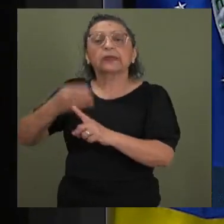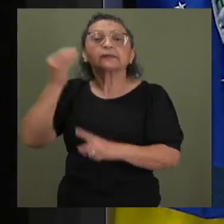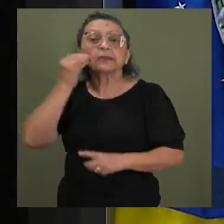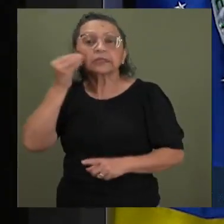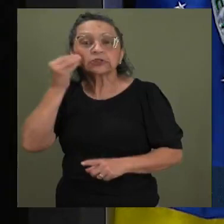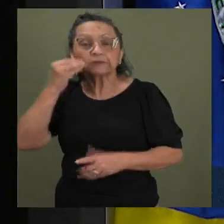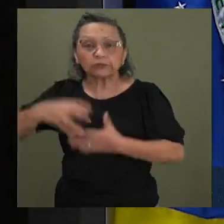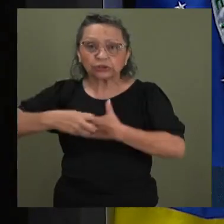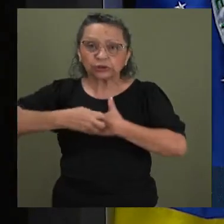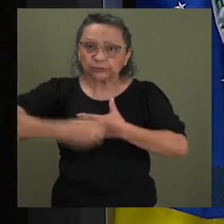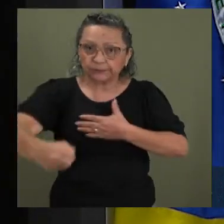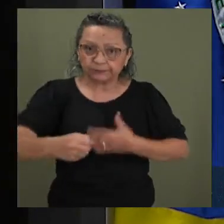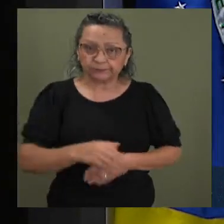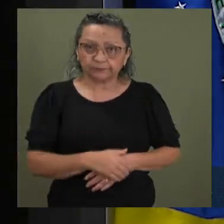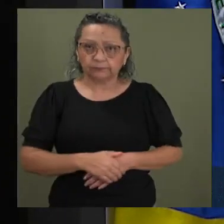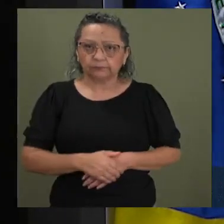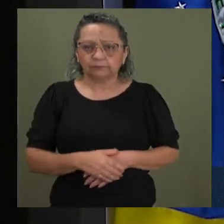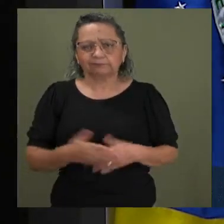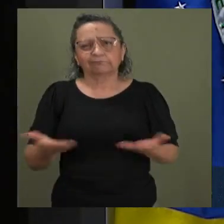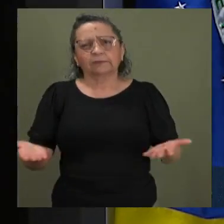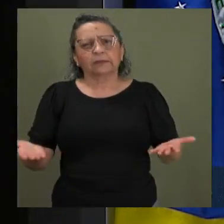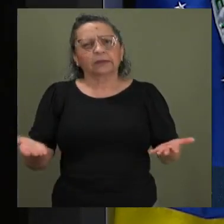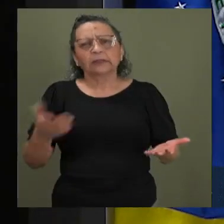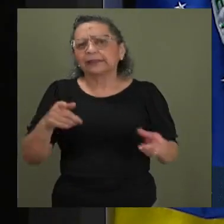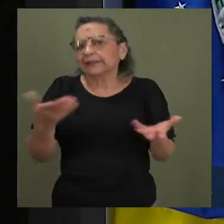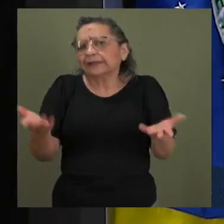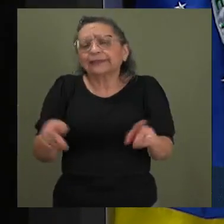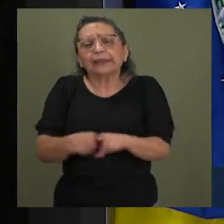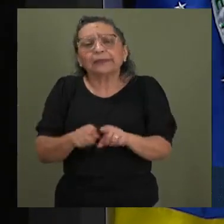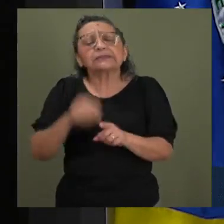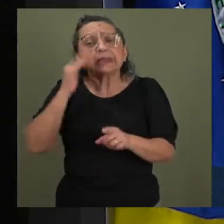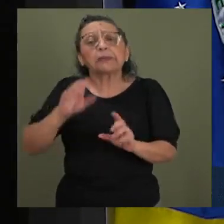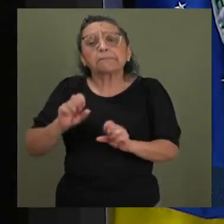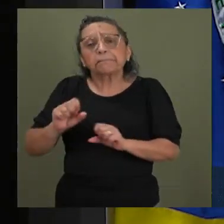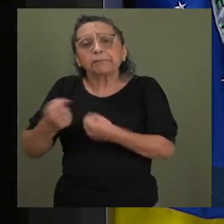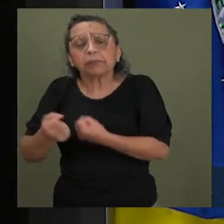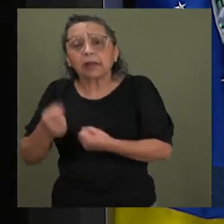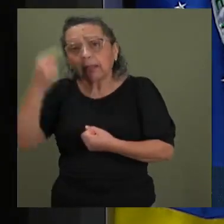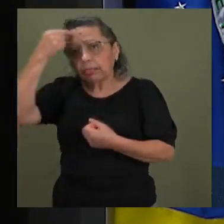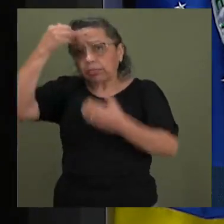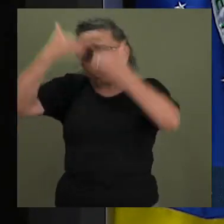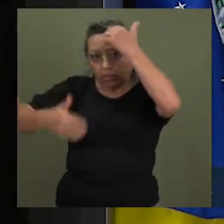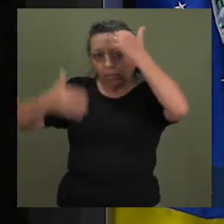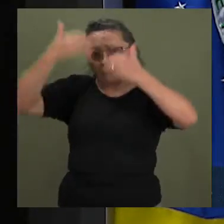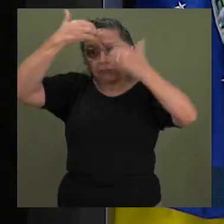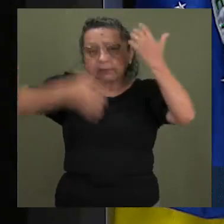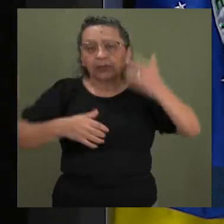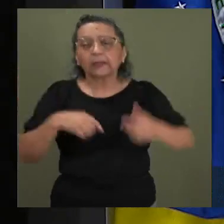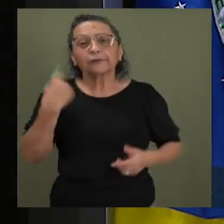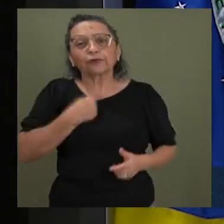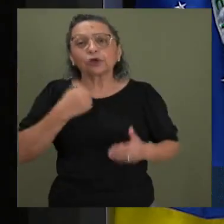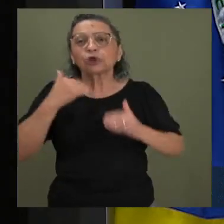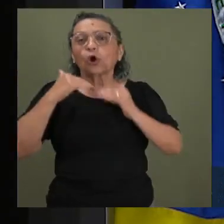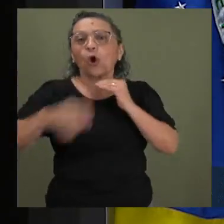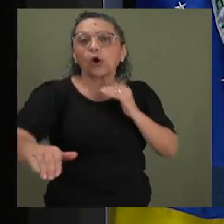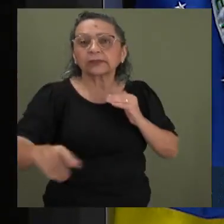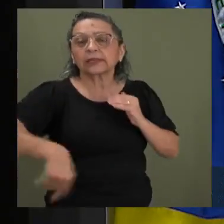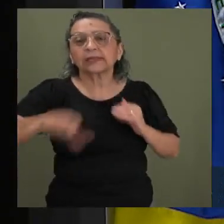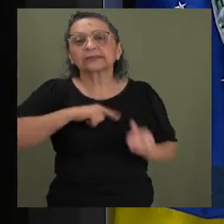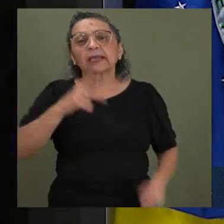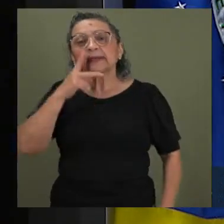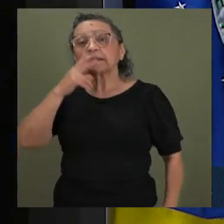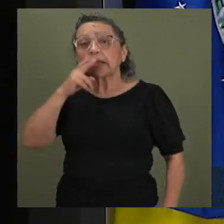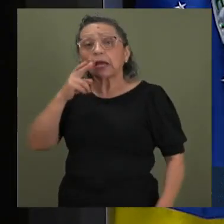de suicídio. Sem falar que potencializa a esquizofrenia. Nós que somos contra essa questão do